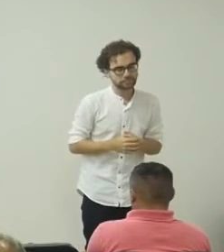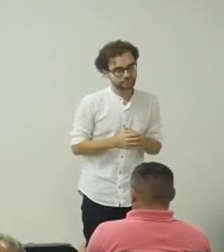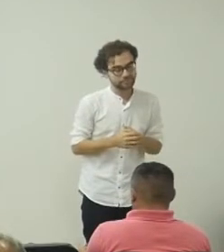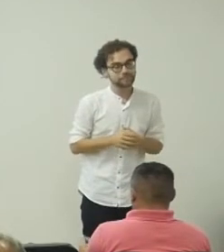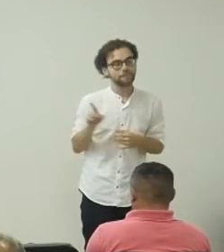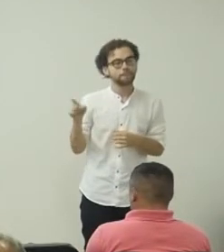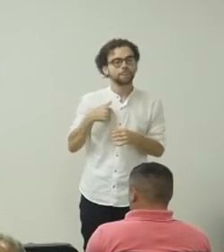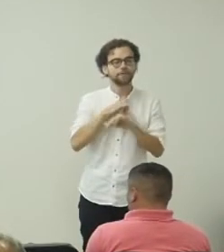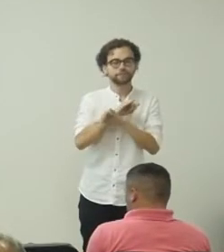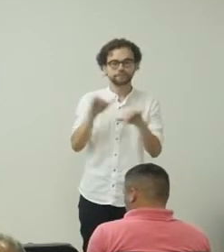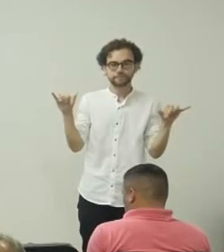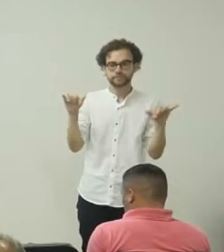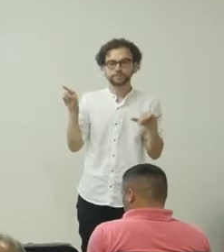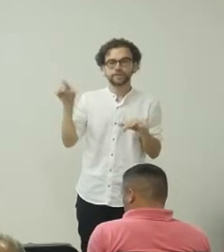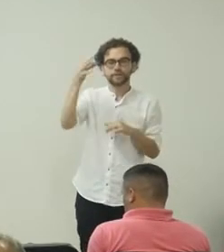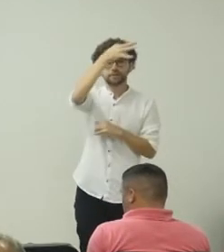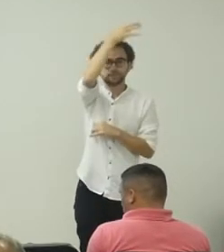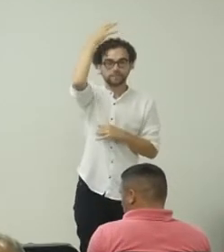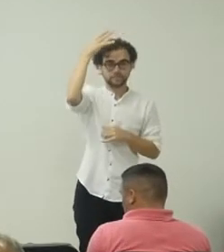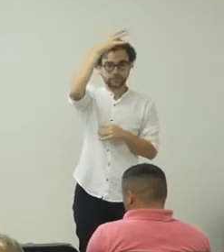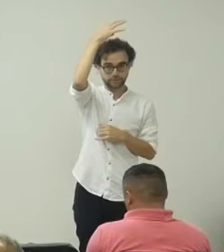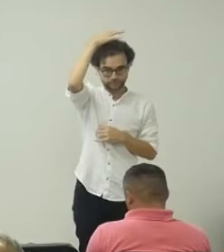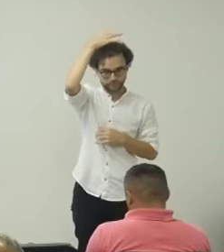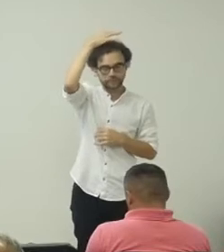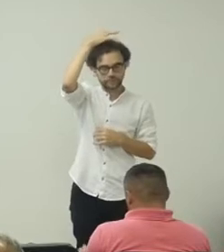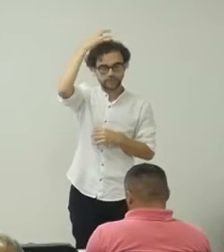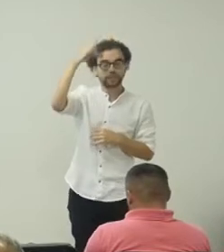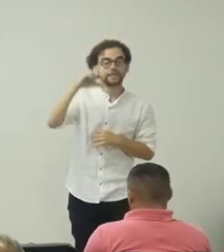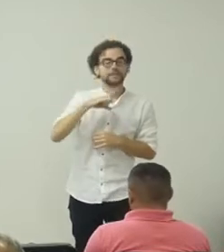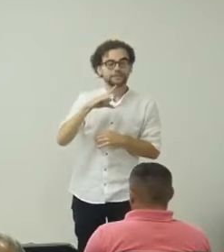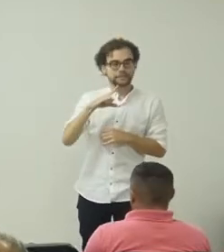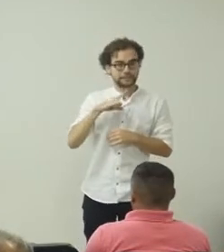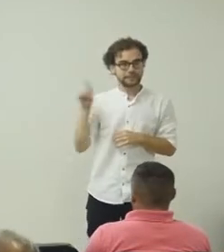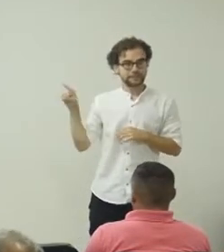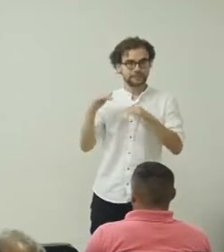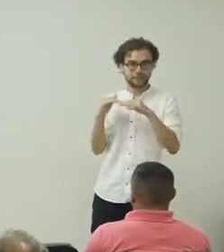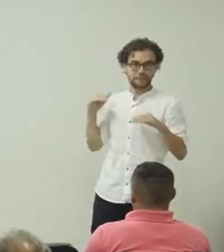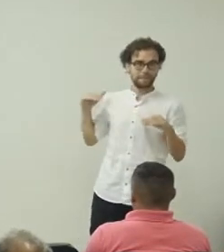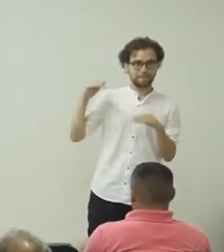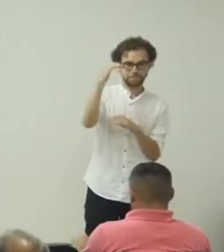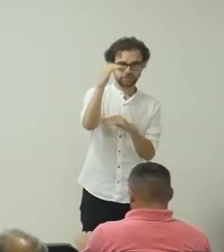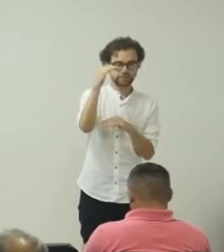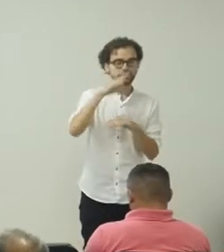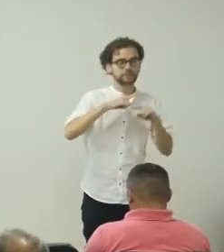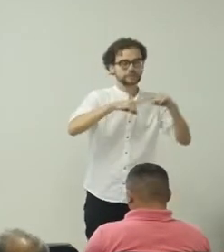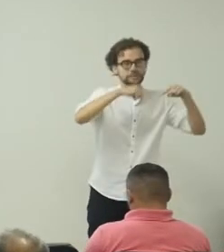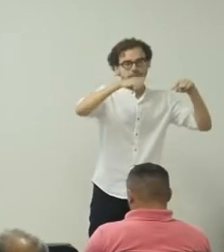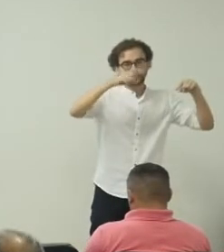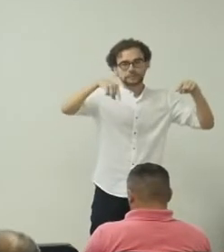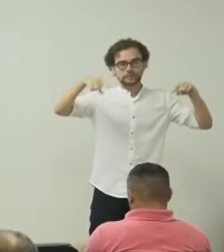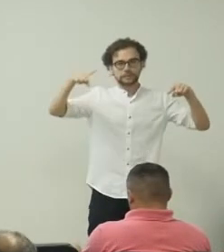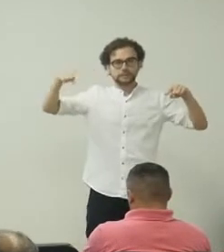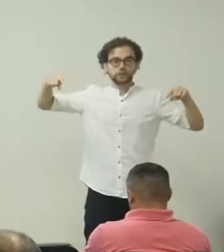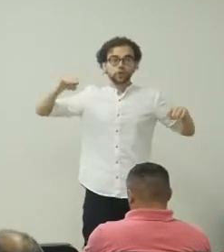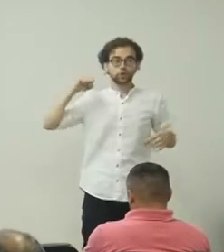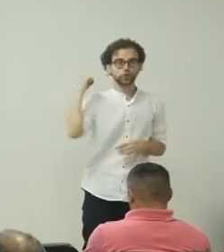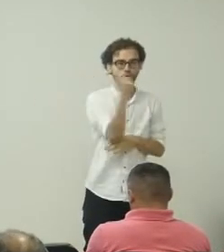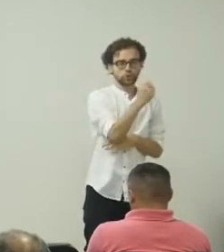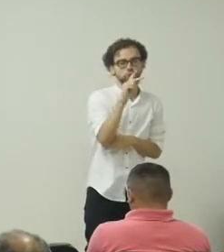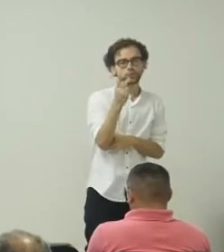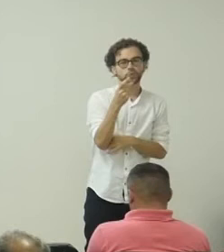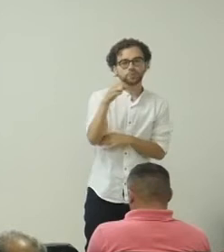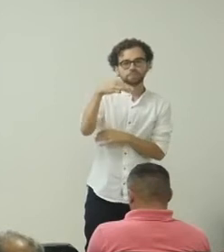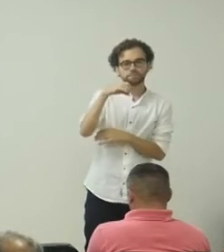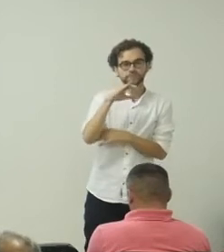Então, é o que eu comentei, né? O Espírito Santo, né, ele está acima das taxas, né, de homicídio, a média de